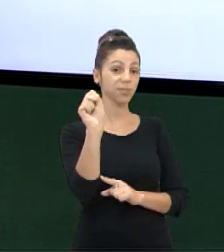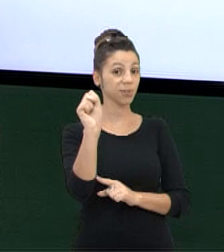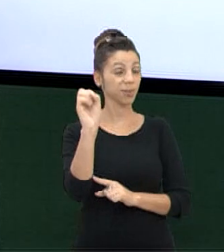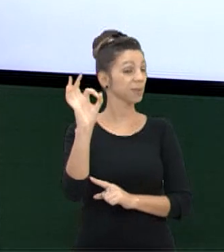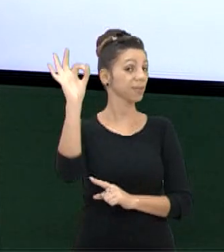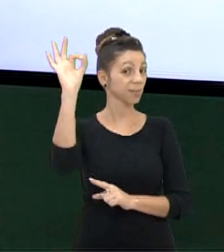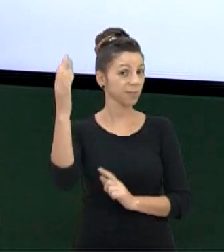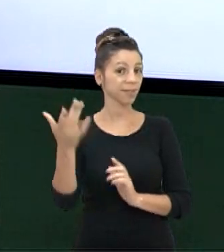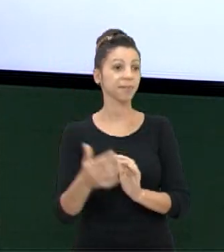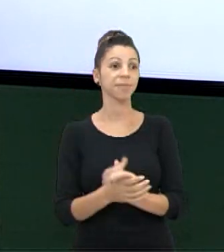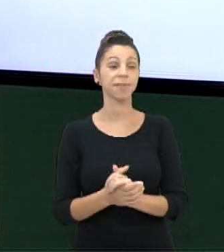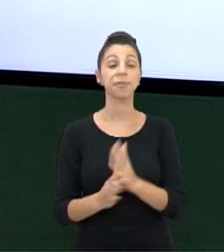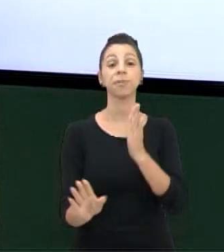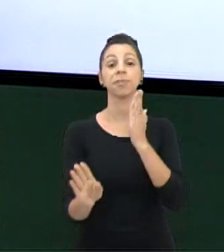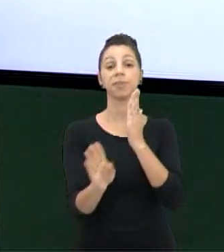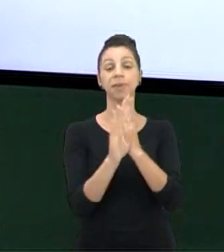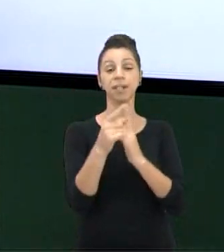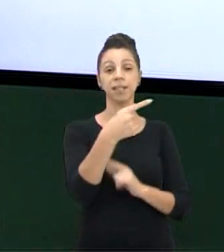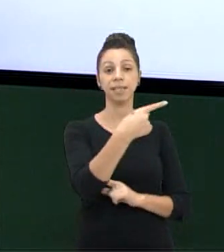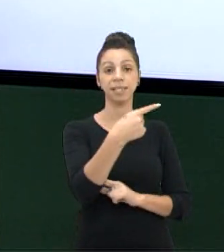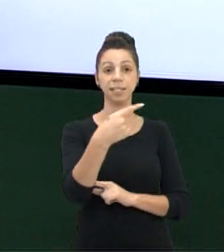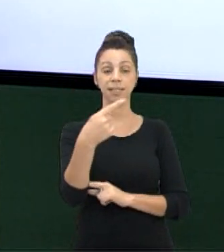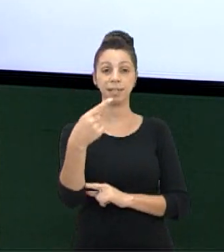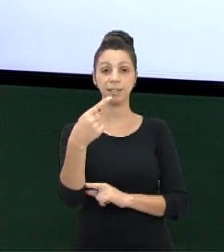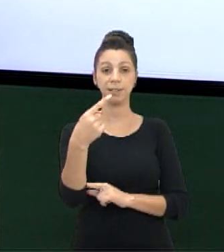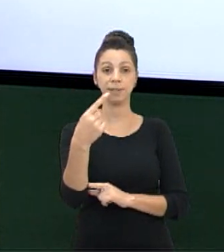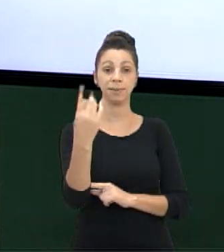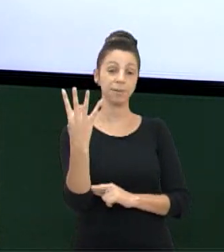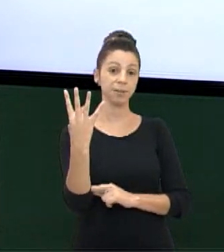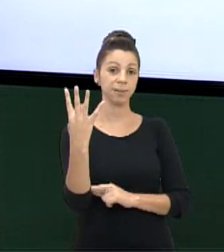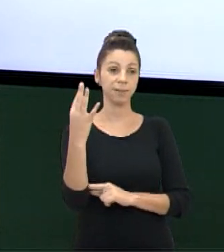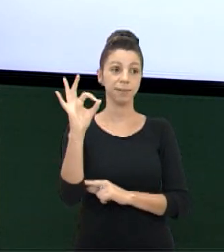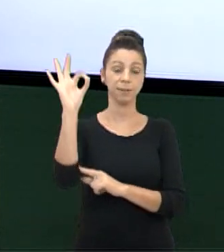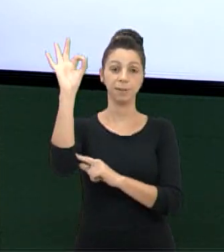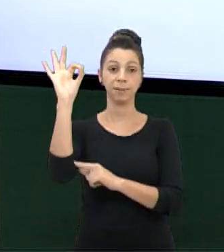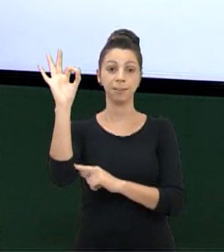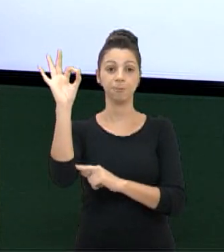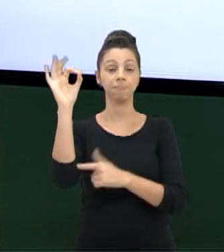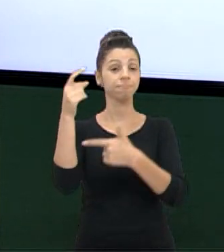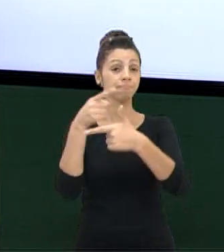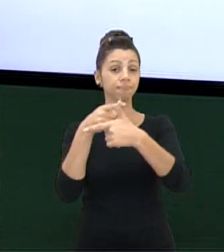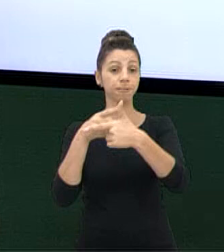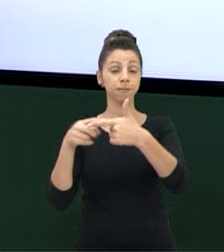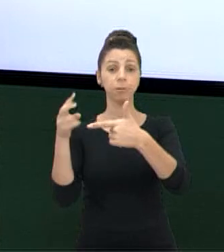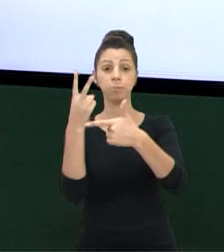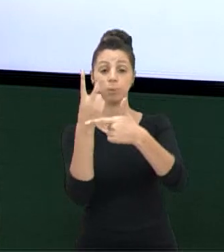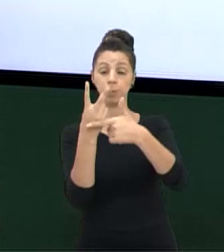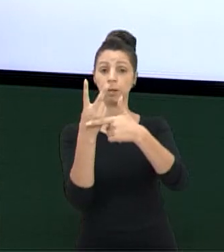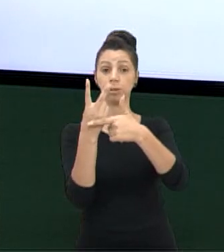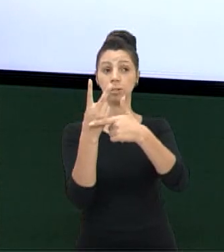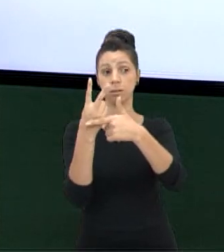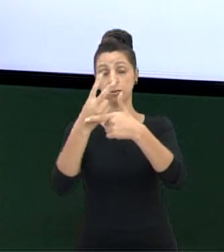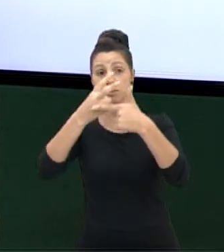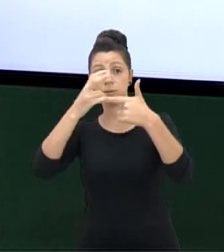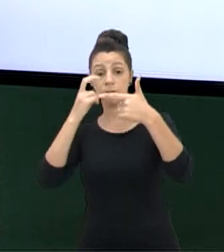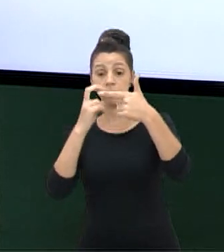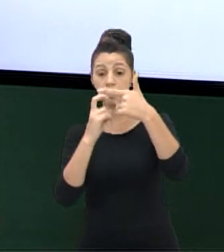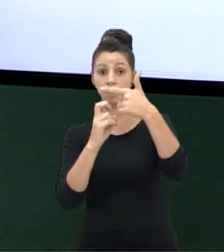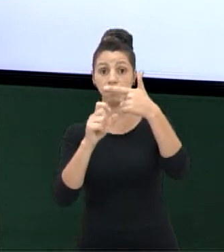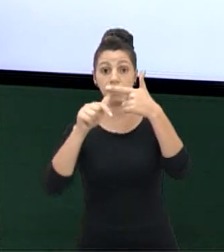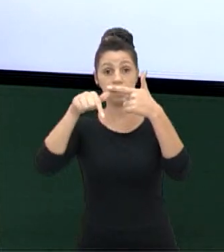graus. E nós temos 114 graus divididos por 2, igual a